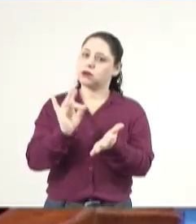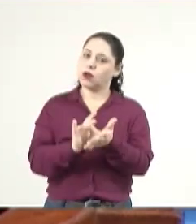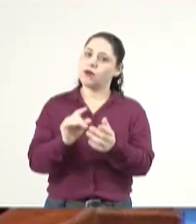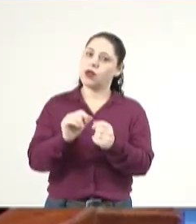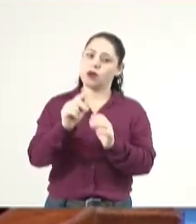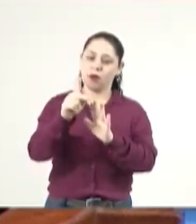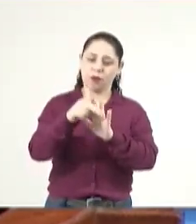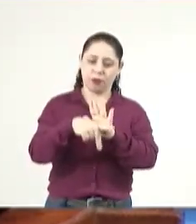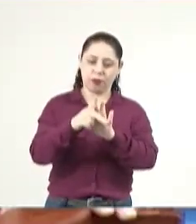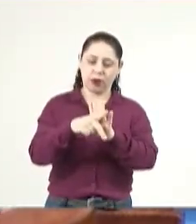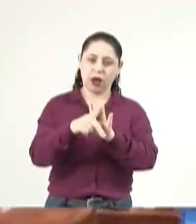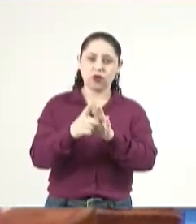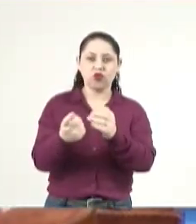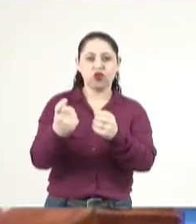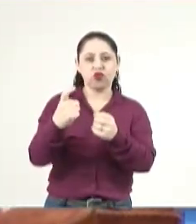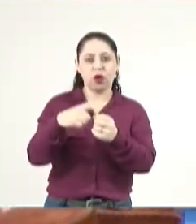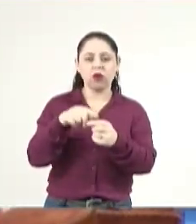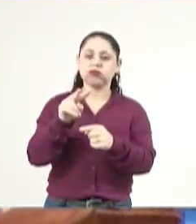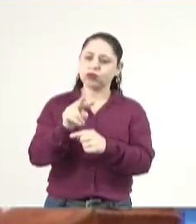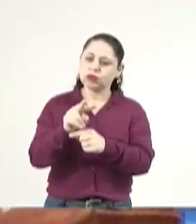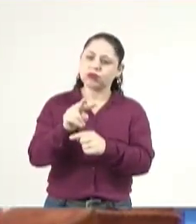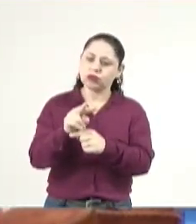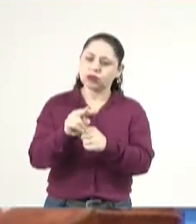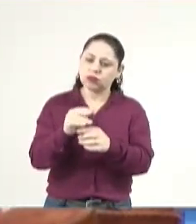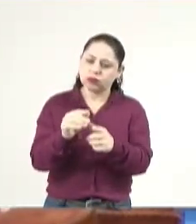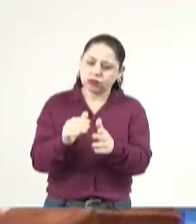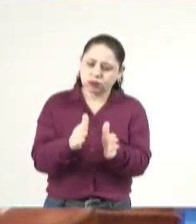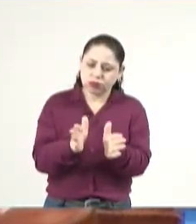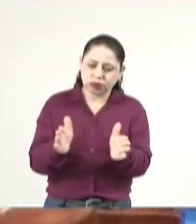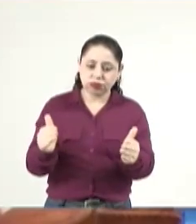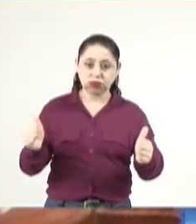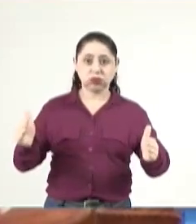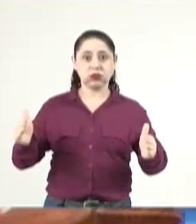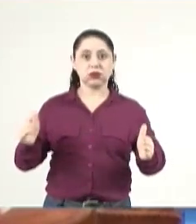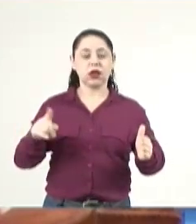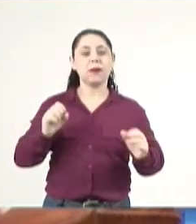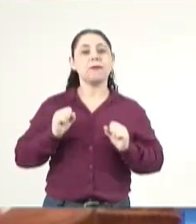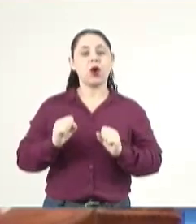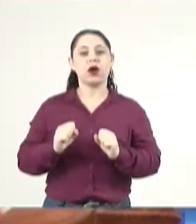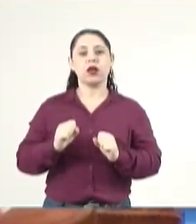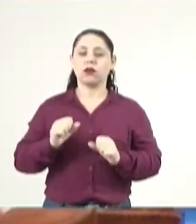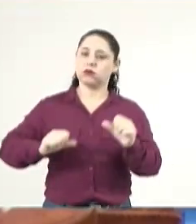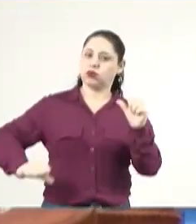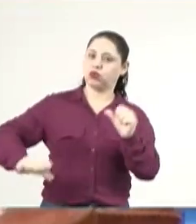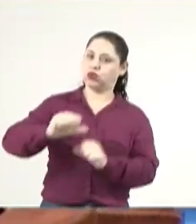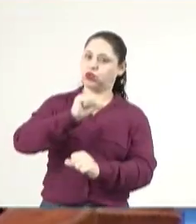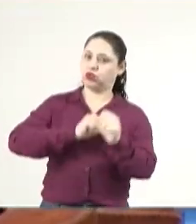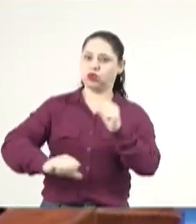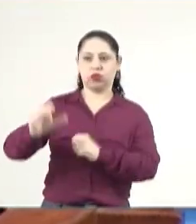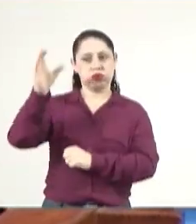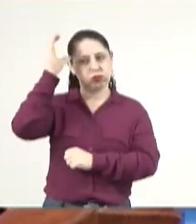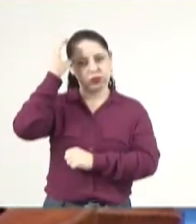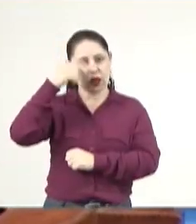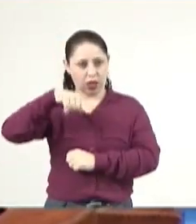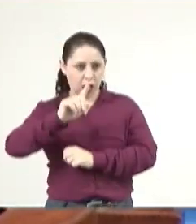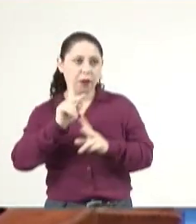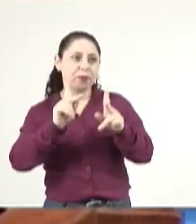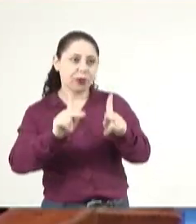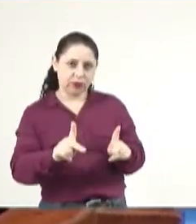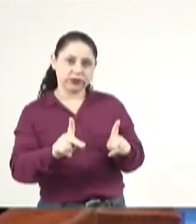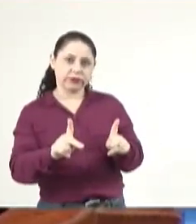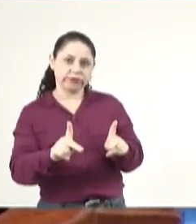No grande expediente, o assunto Dia Mundial do Meio Ambiente continuou, aliás, em debate. O deputado Júnior